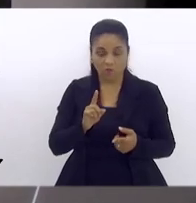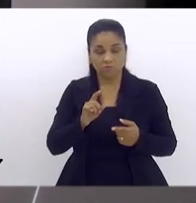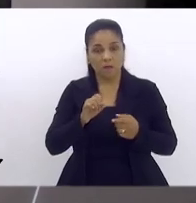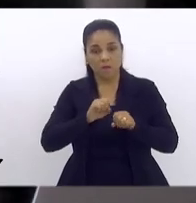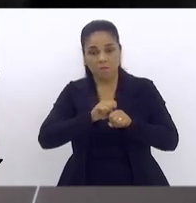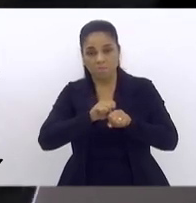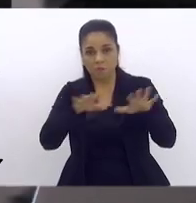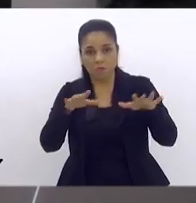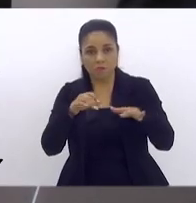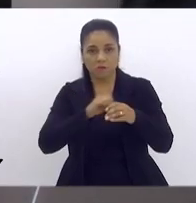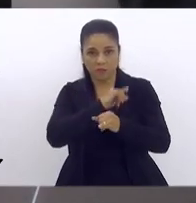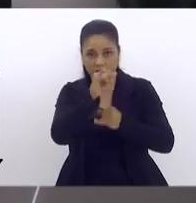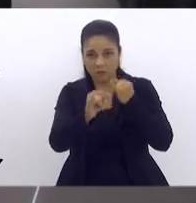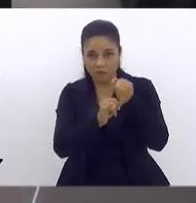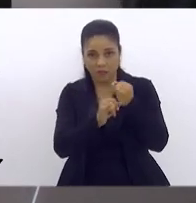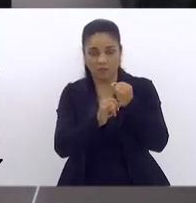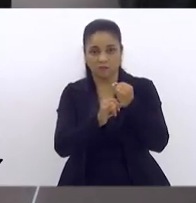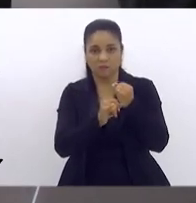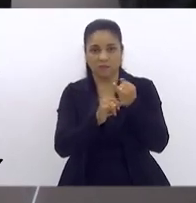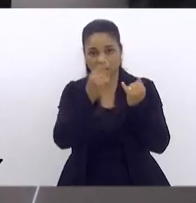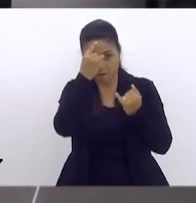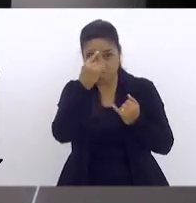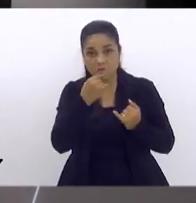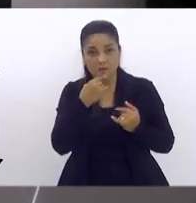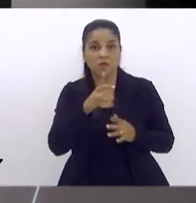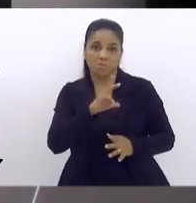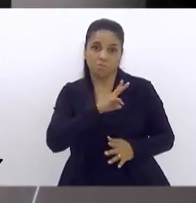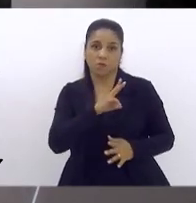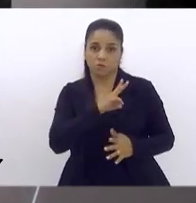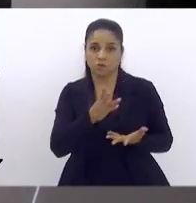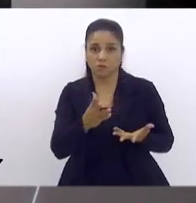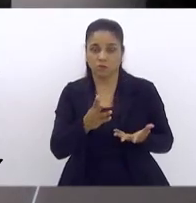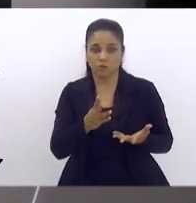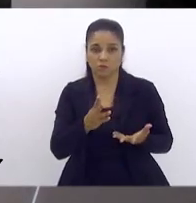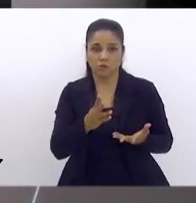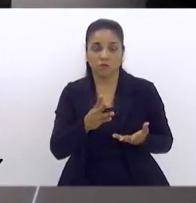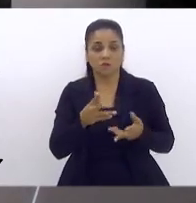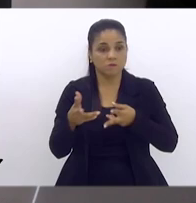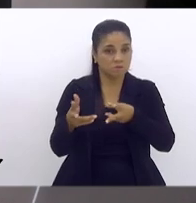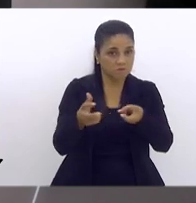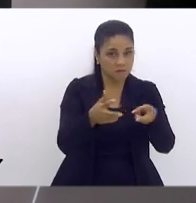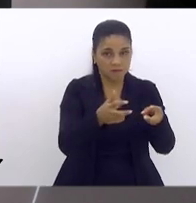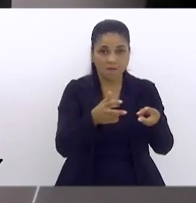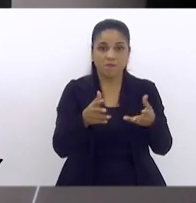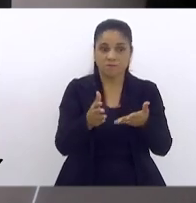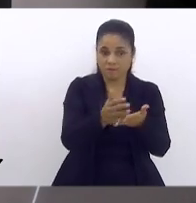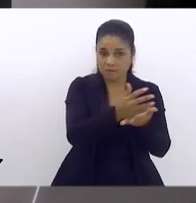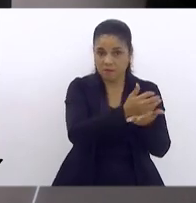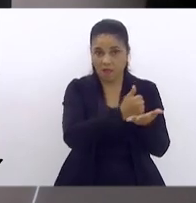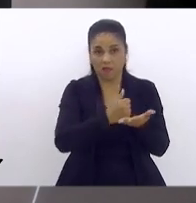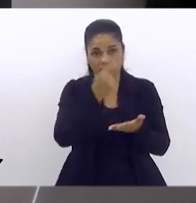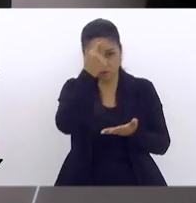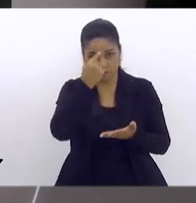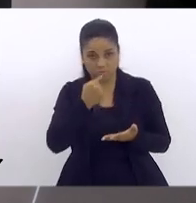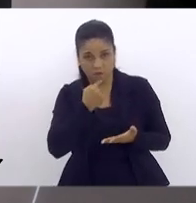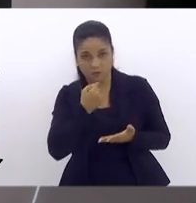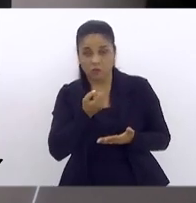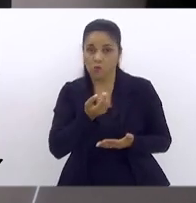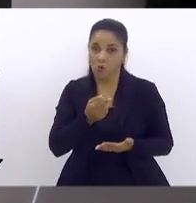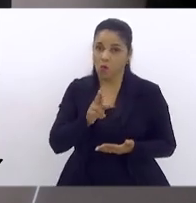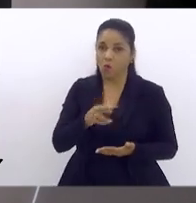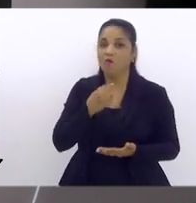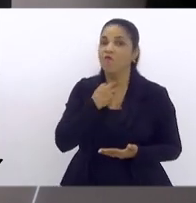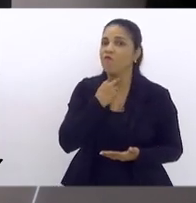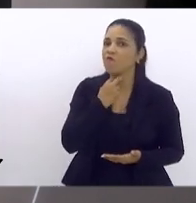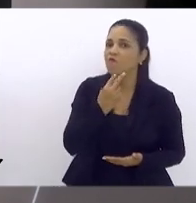imagem hoje ela é considerada um dado pessoal então com isso a gente percebe que esses dados então a imagem ou então a